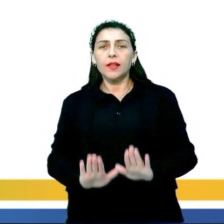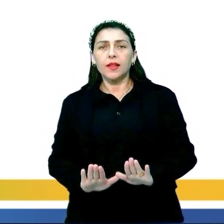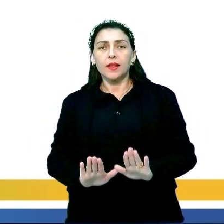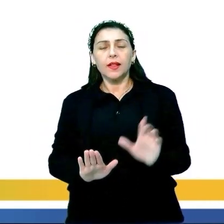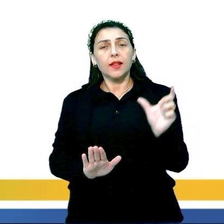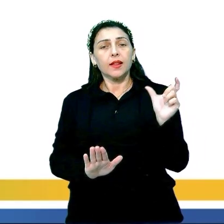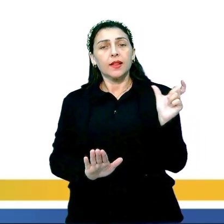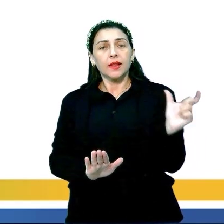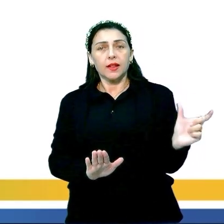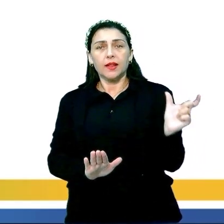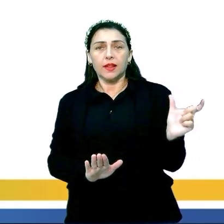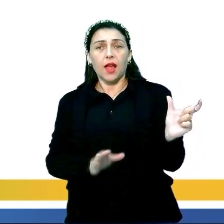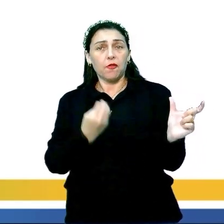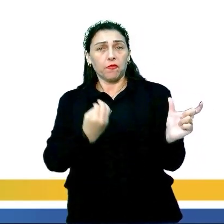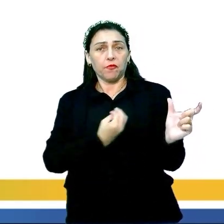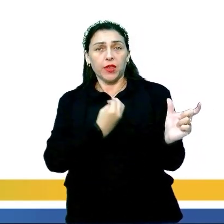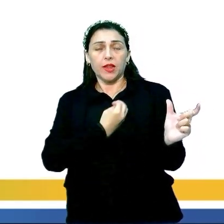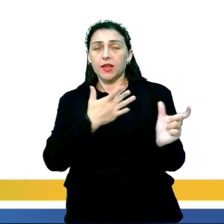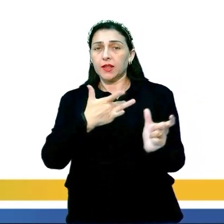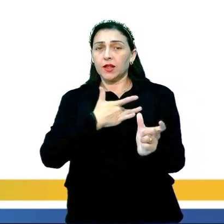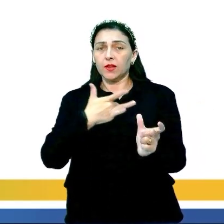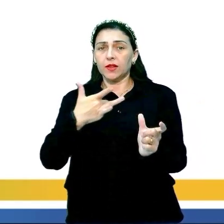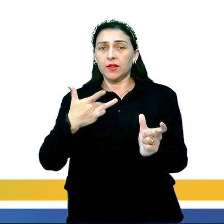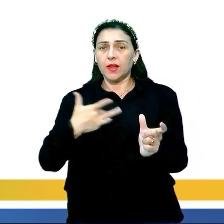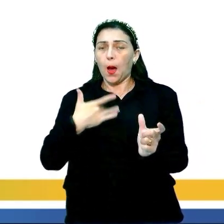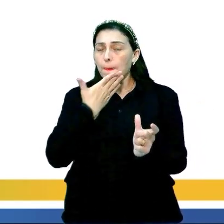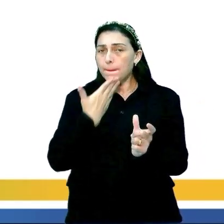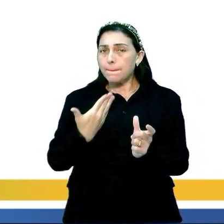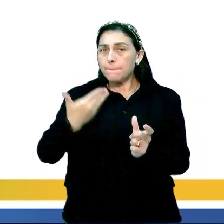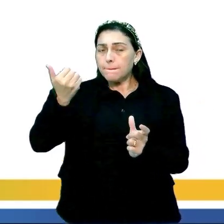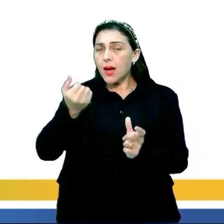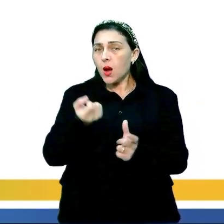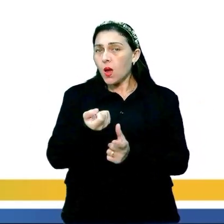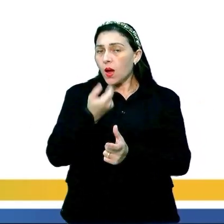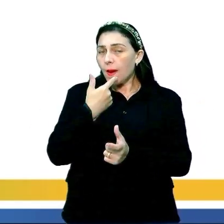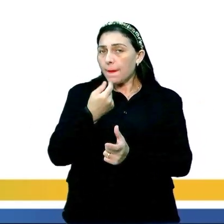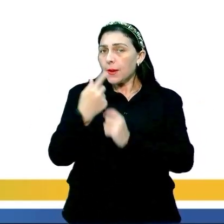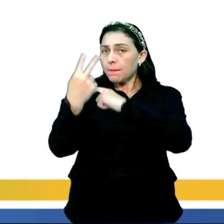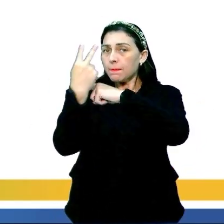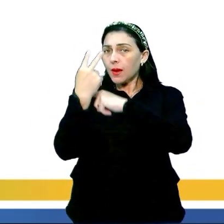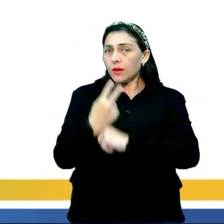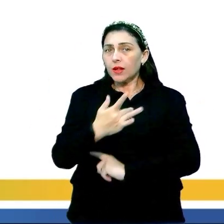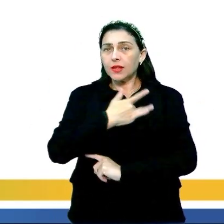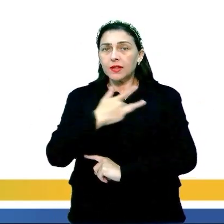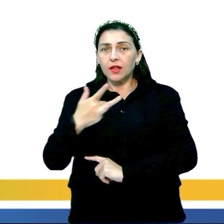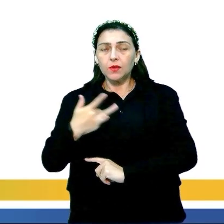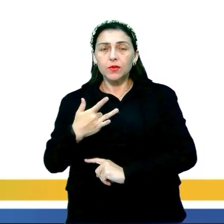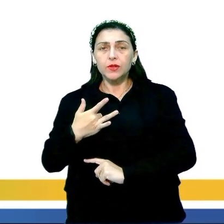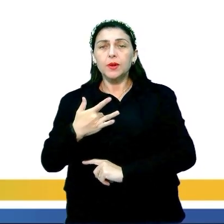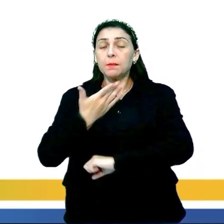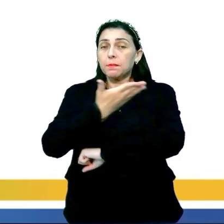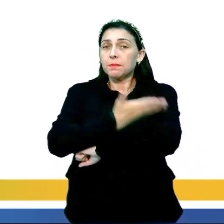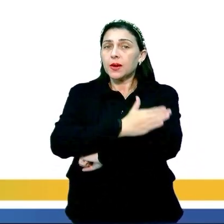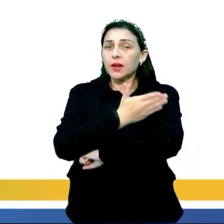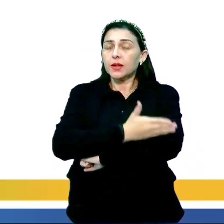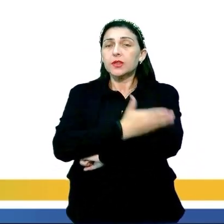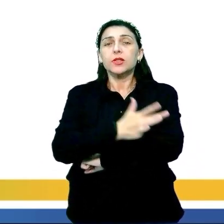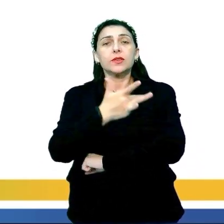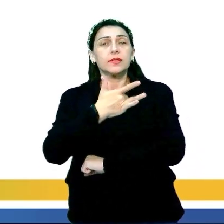letras garrafais, vida saudável é o melhor remédio. Aí mais embaixo,